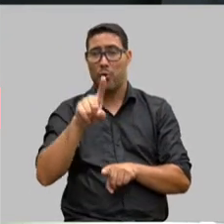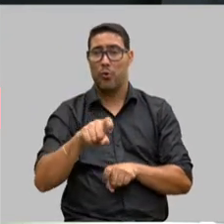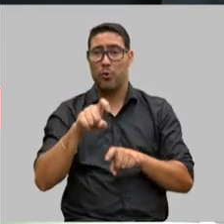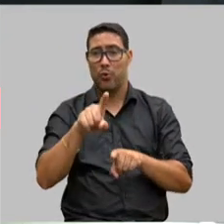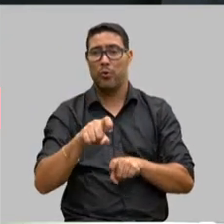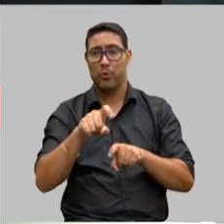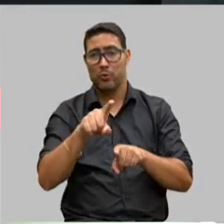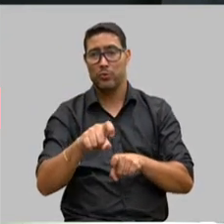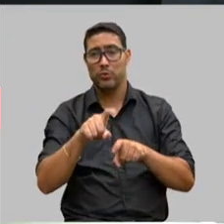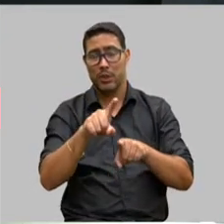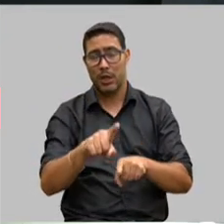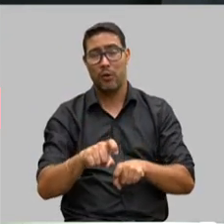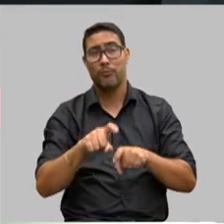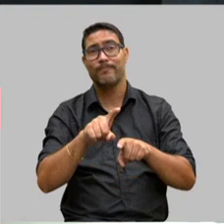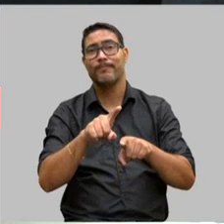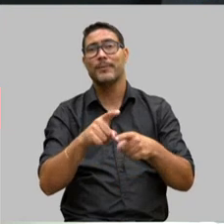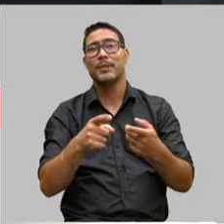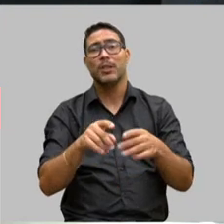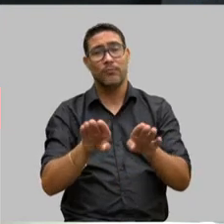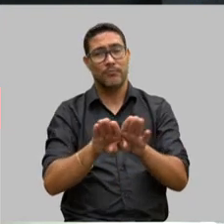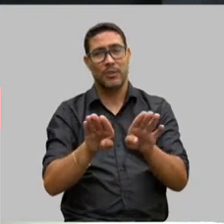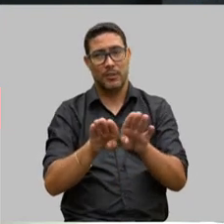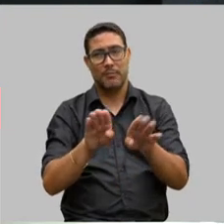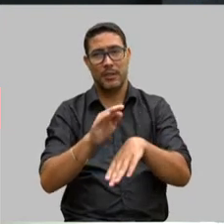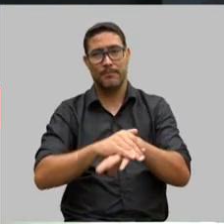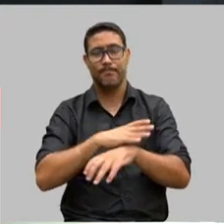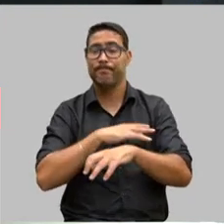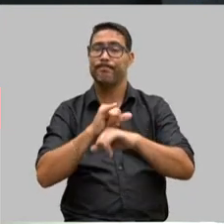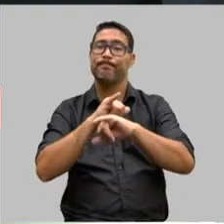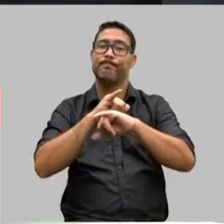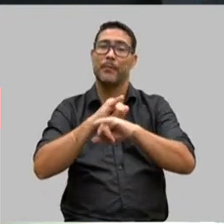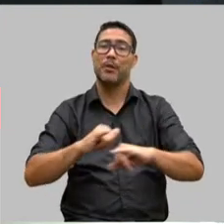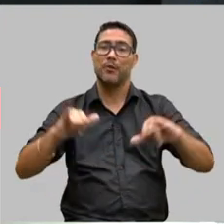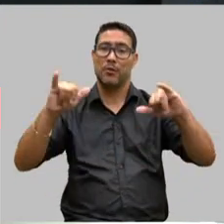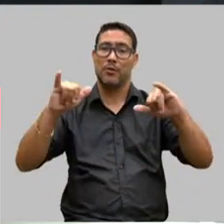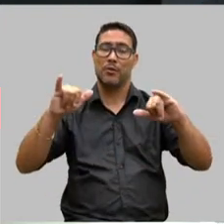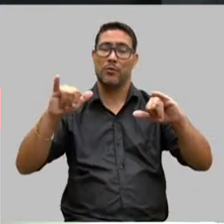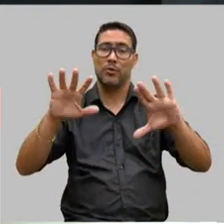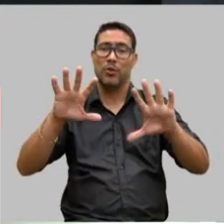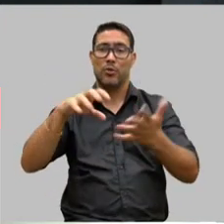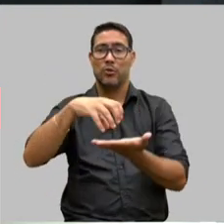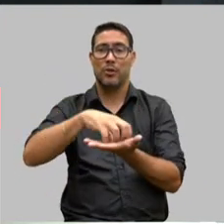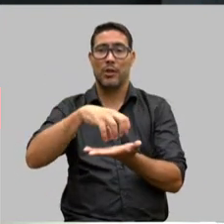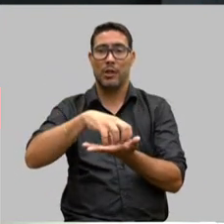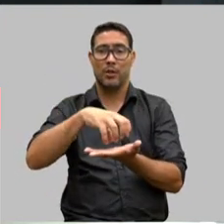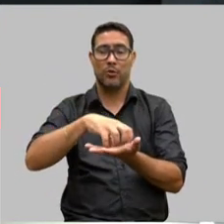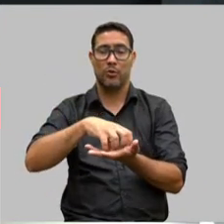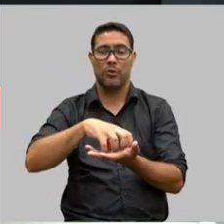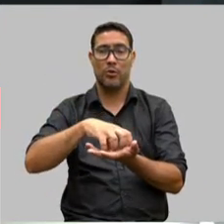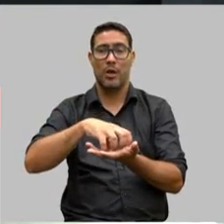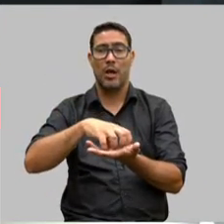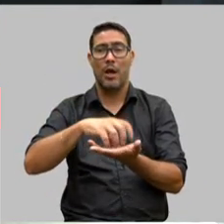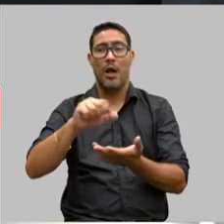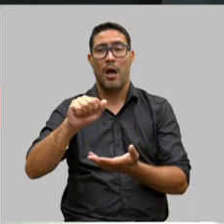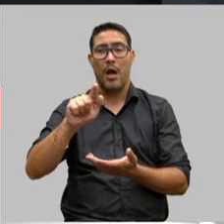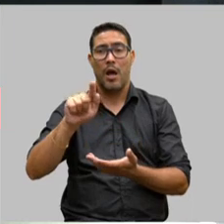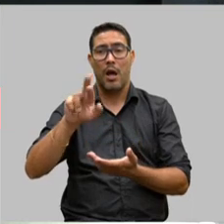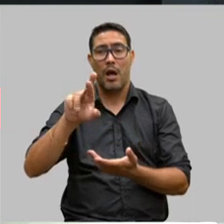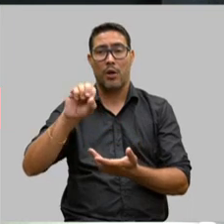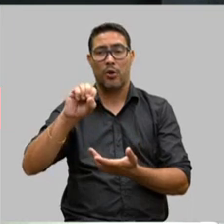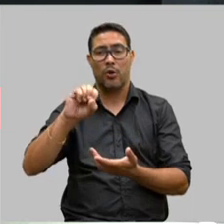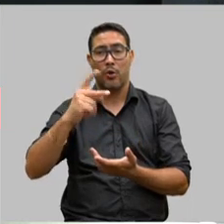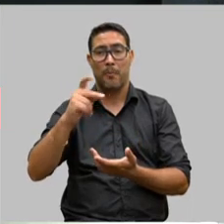rural, eu queria trazer também alguma informação do setor agropecuário. O setor agropecuário no